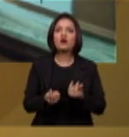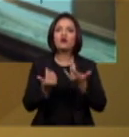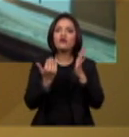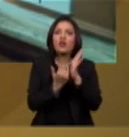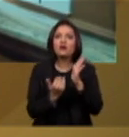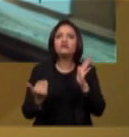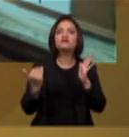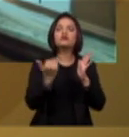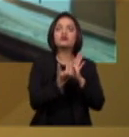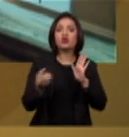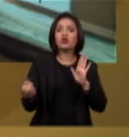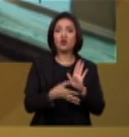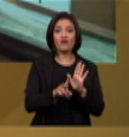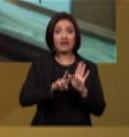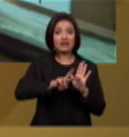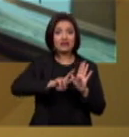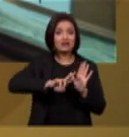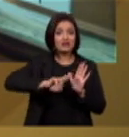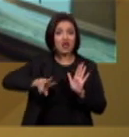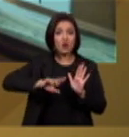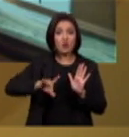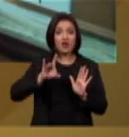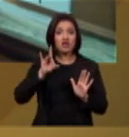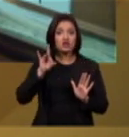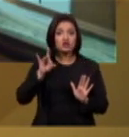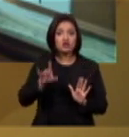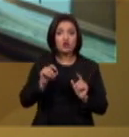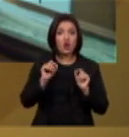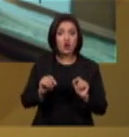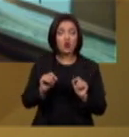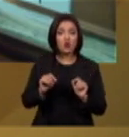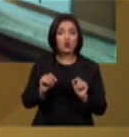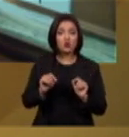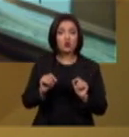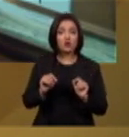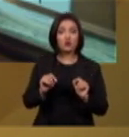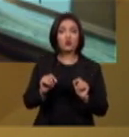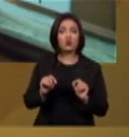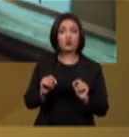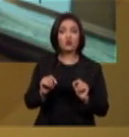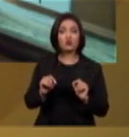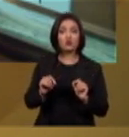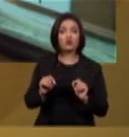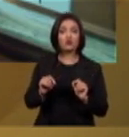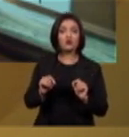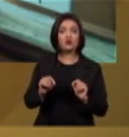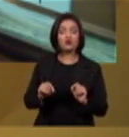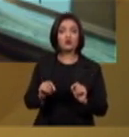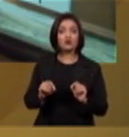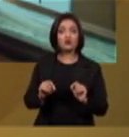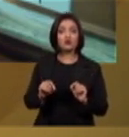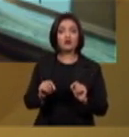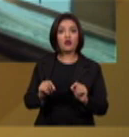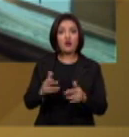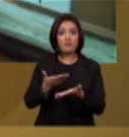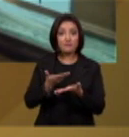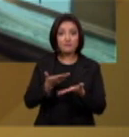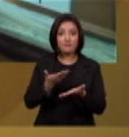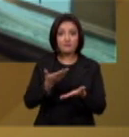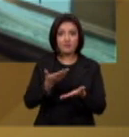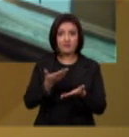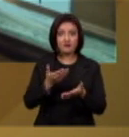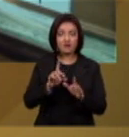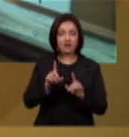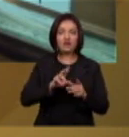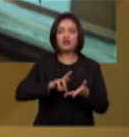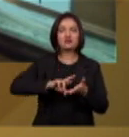Atualização aqui não é apenas aquela voltada a afastar em si os efeitos da